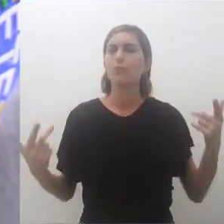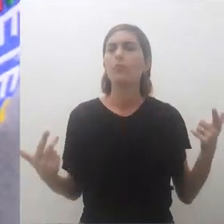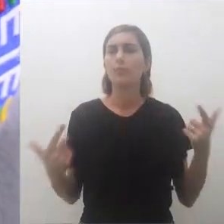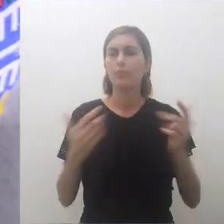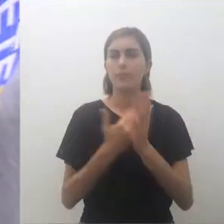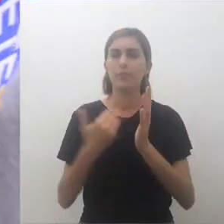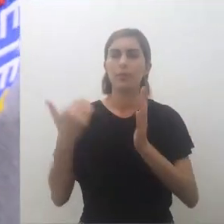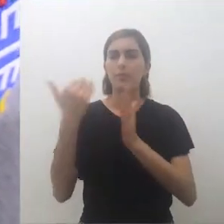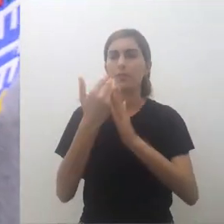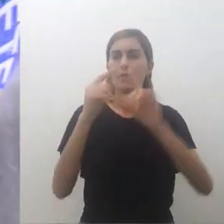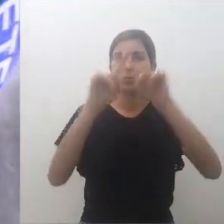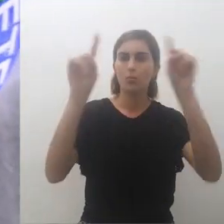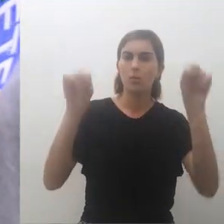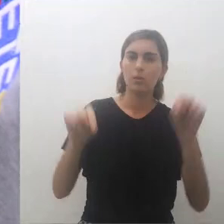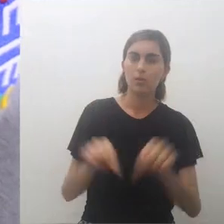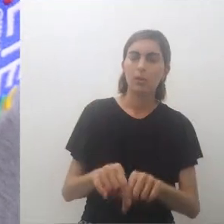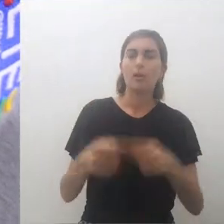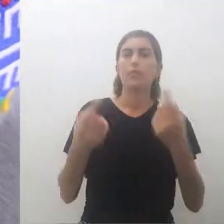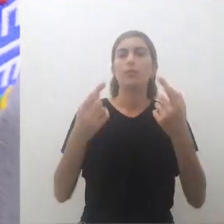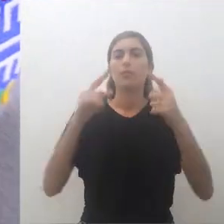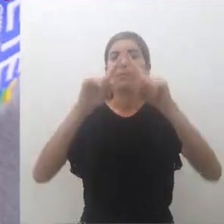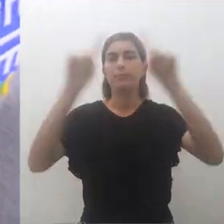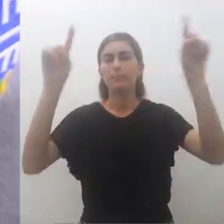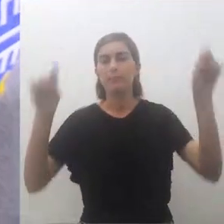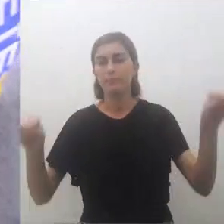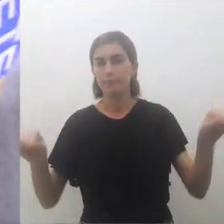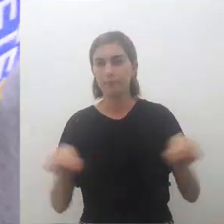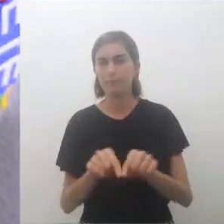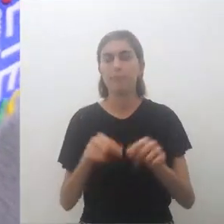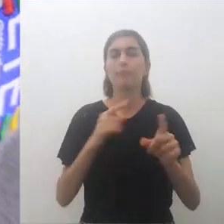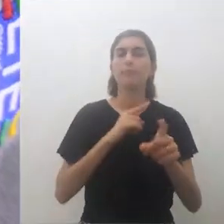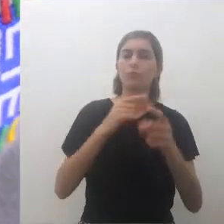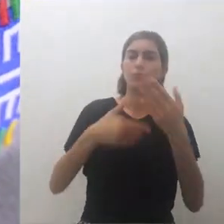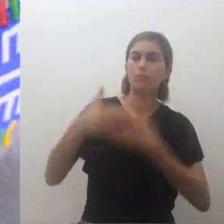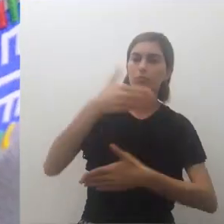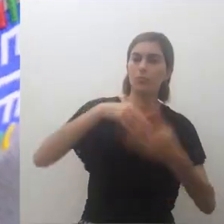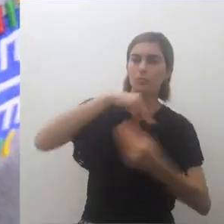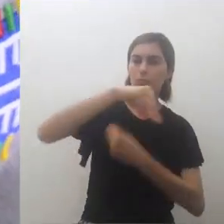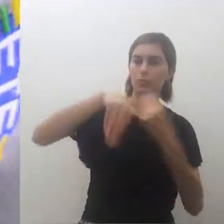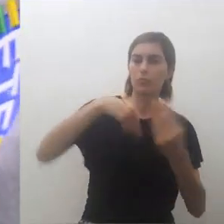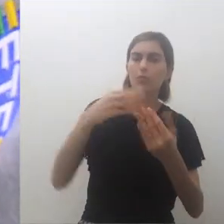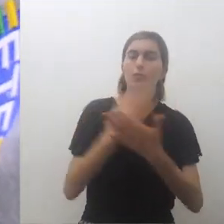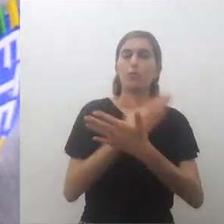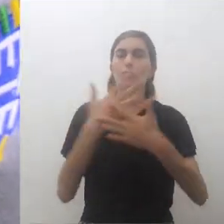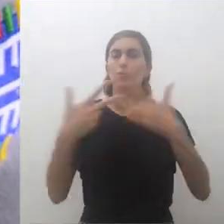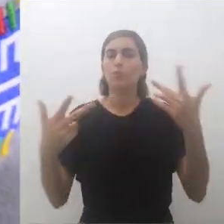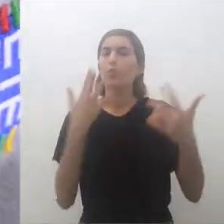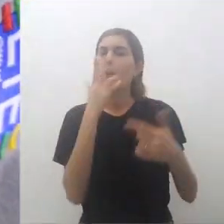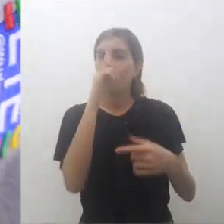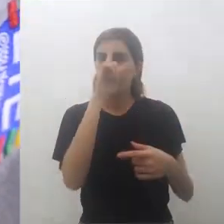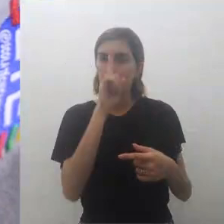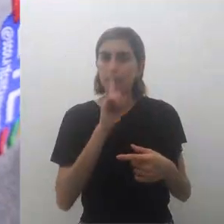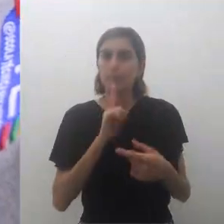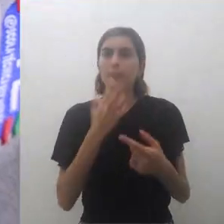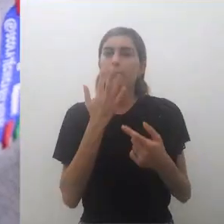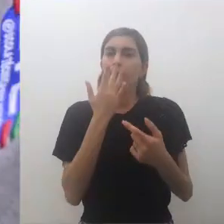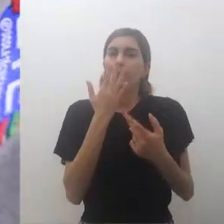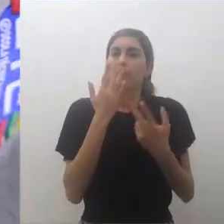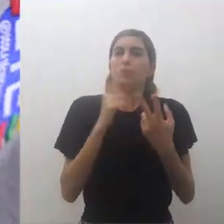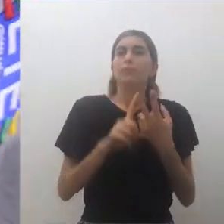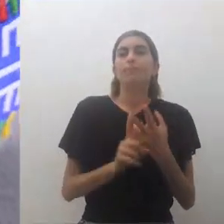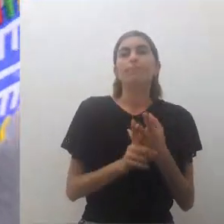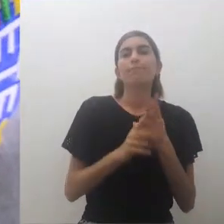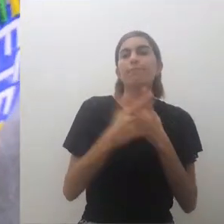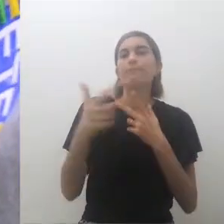mais quadradas, retangulares, que geram um contraste por algumas cores amarelas, vivas,